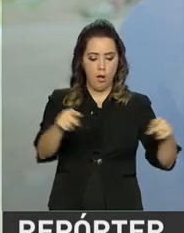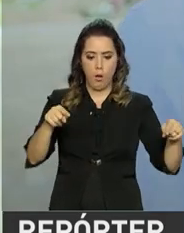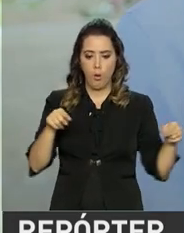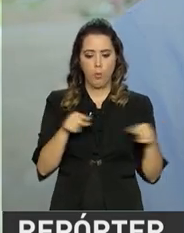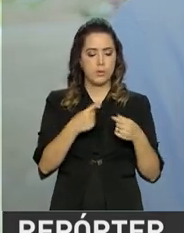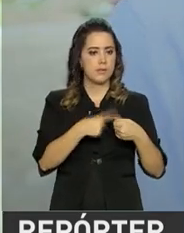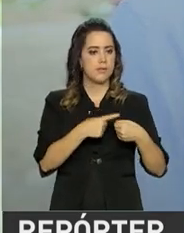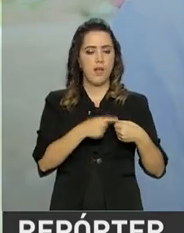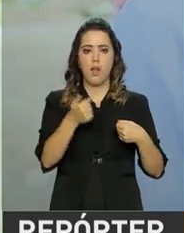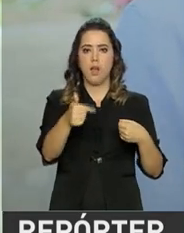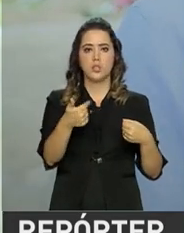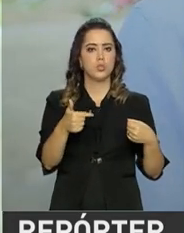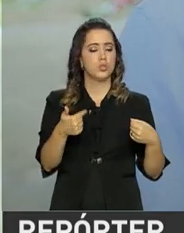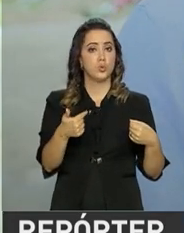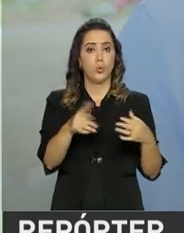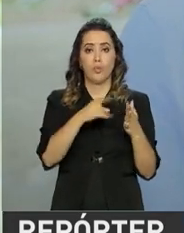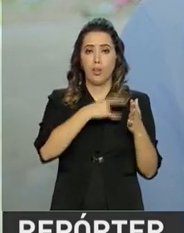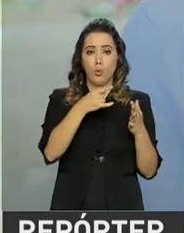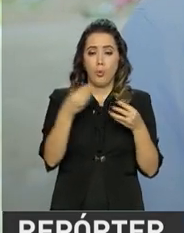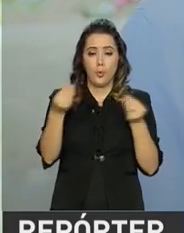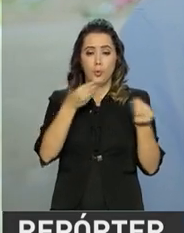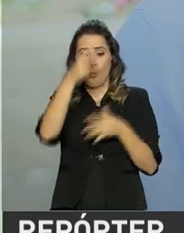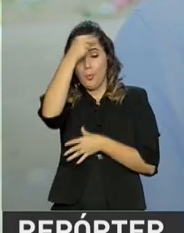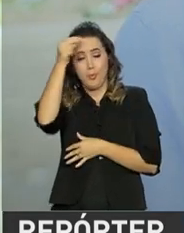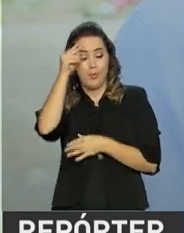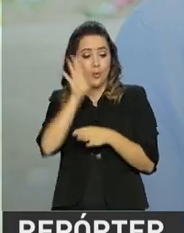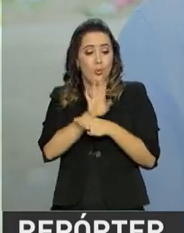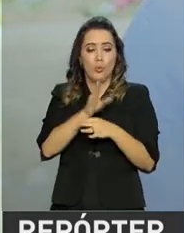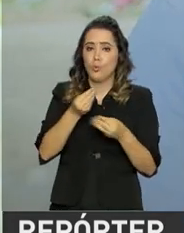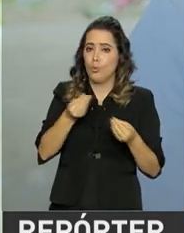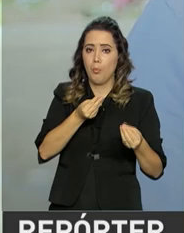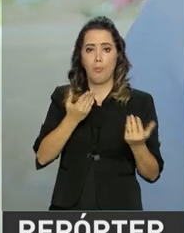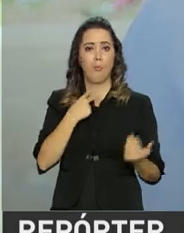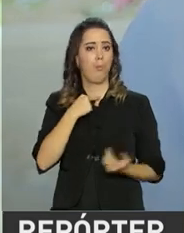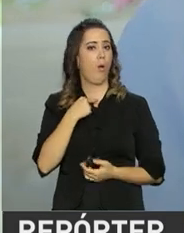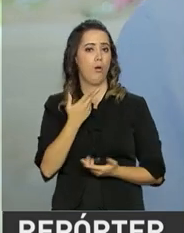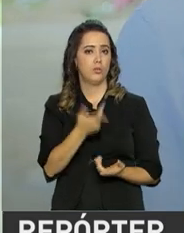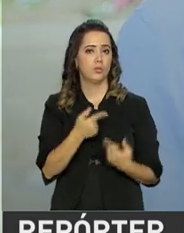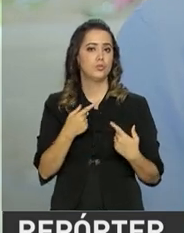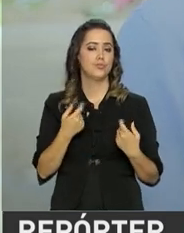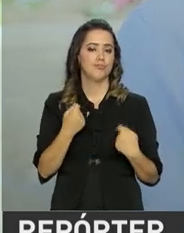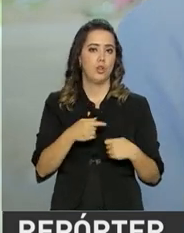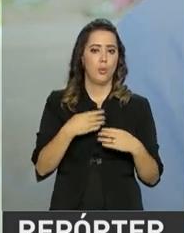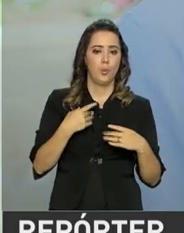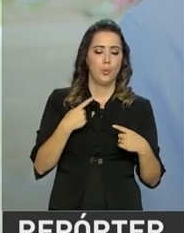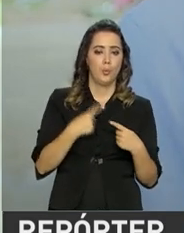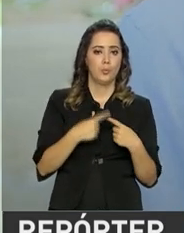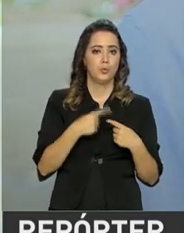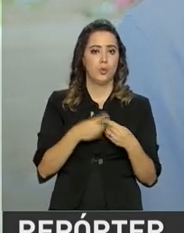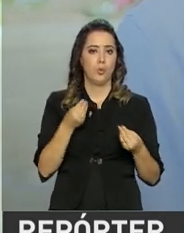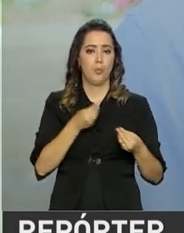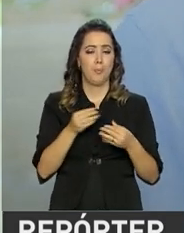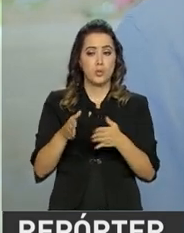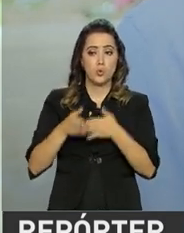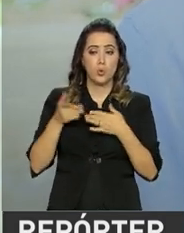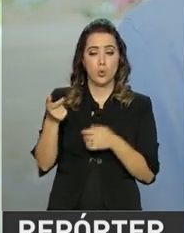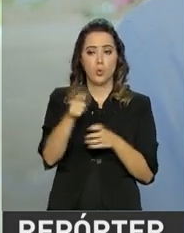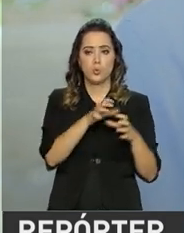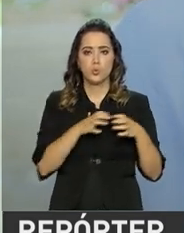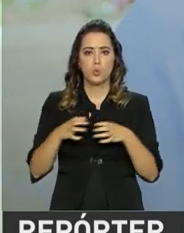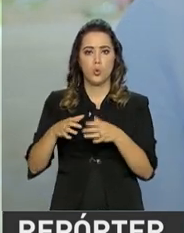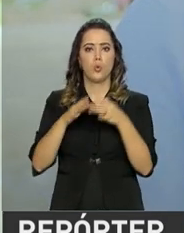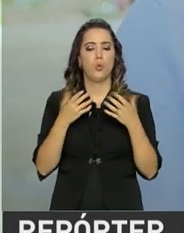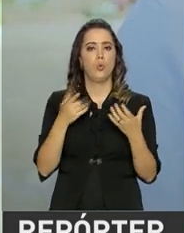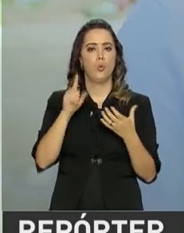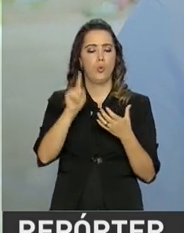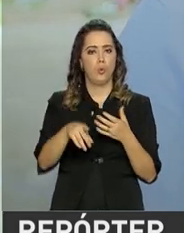a prefeitura fica impedida, às vezes, de fazer aquelas melhorias urbanas, como, por exemplo, calçamento, a pressionar outros órgãos da federação, como,